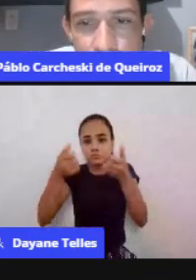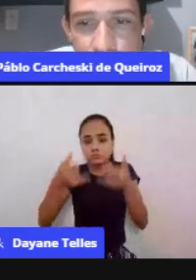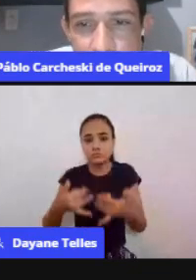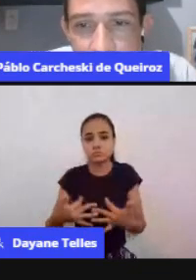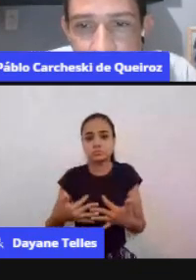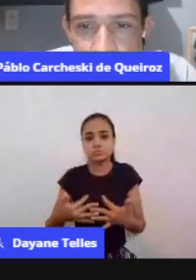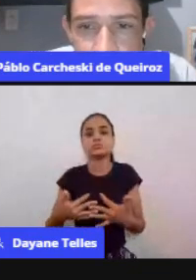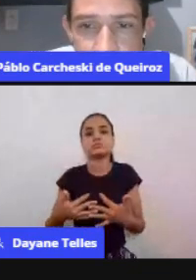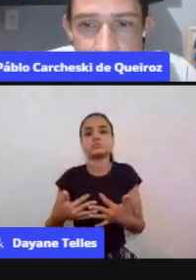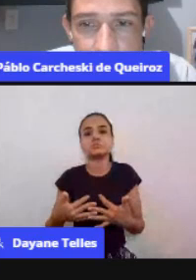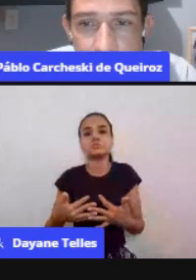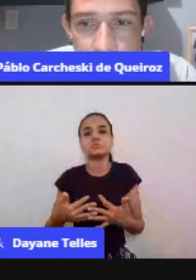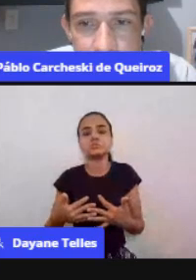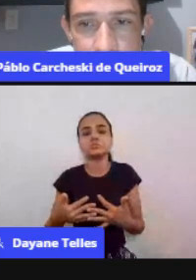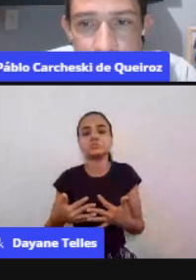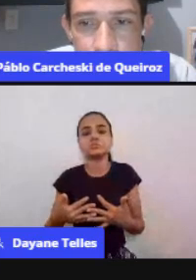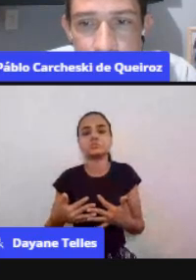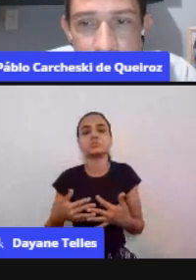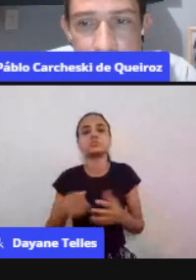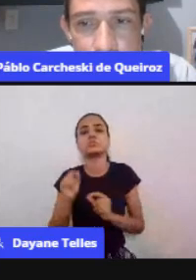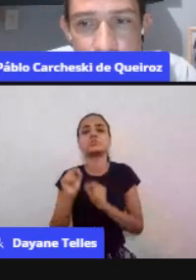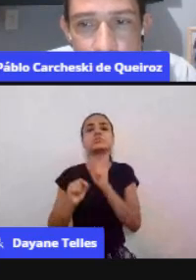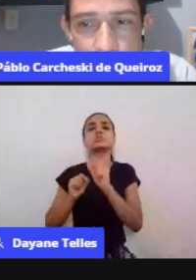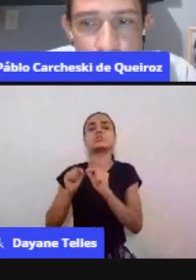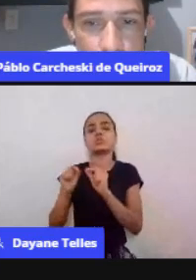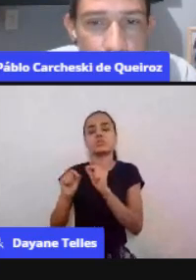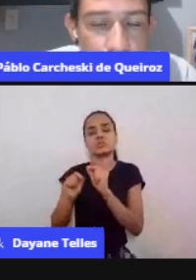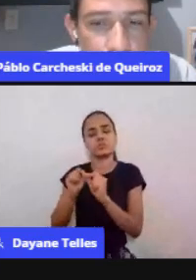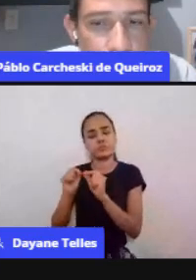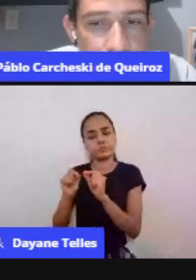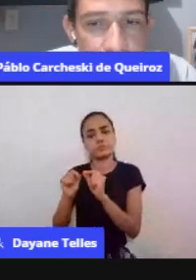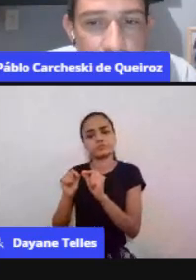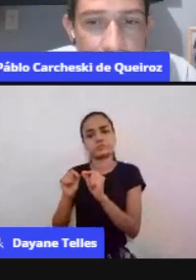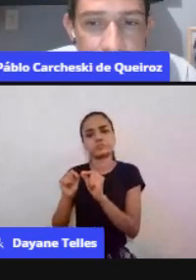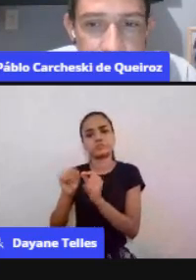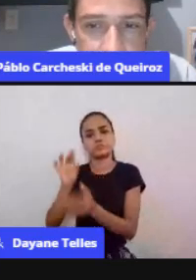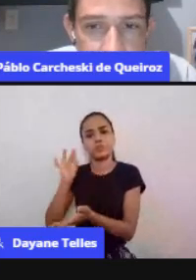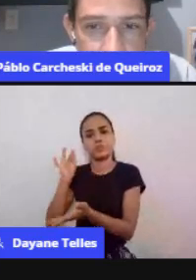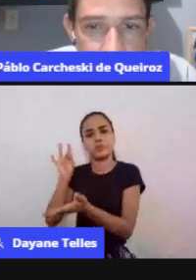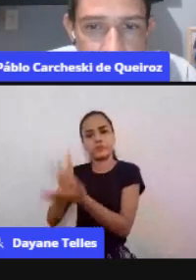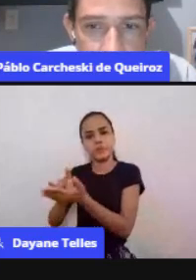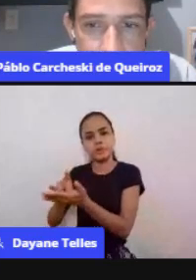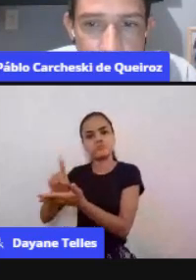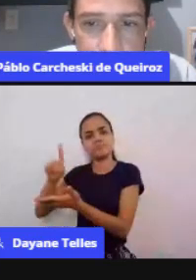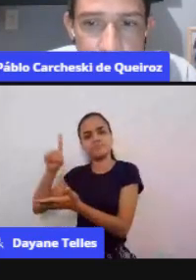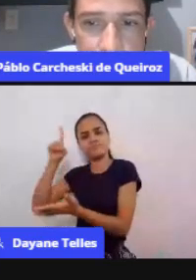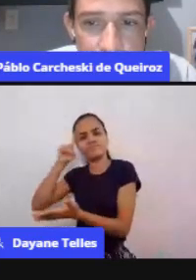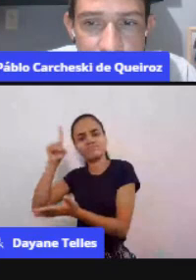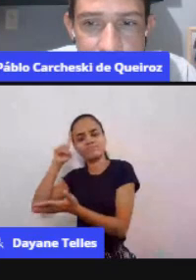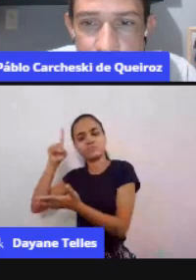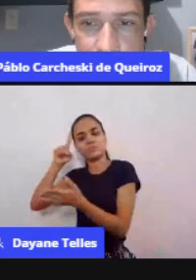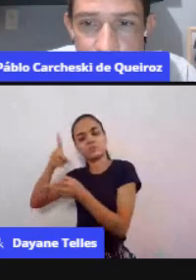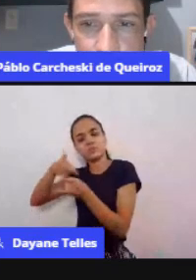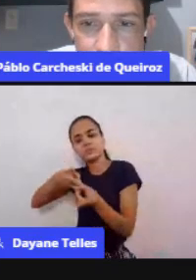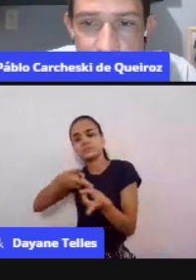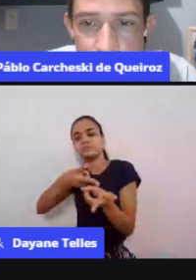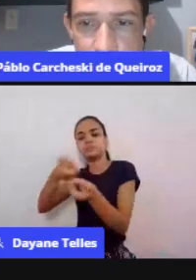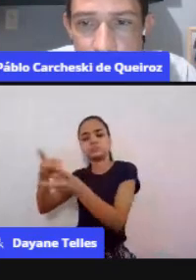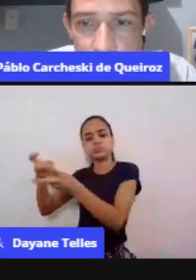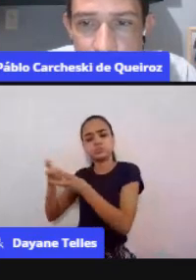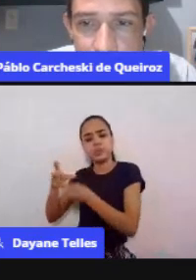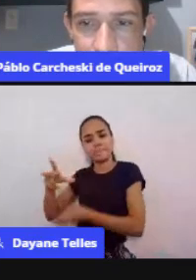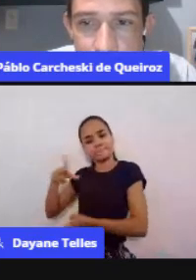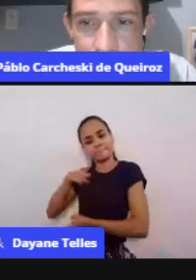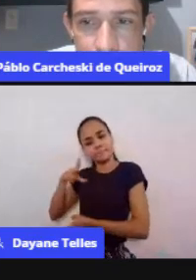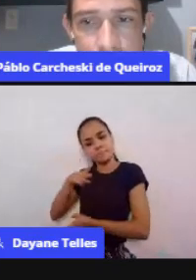realidade cotidiana, ela é percebida por cada um de nós de um modo muito particular. Nós damos sentido às situações, tudo